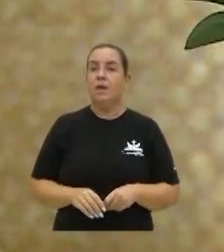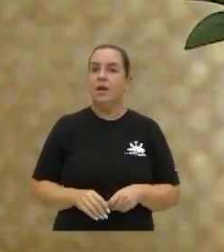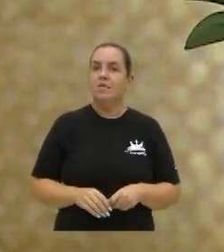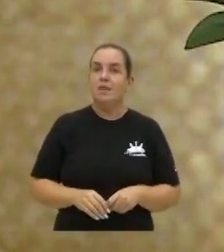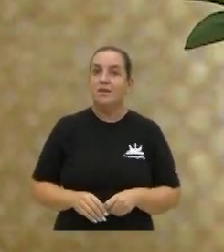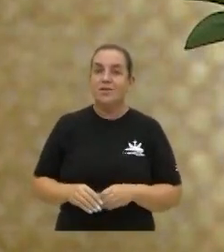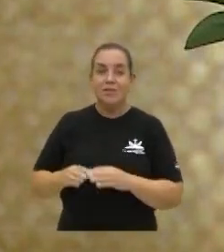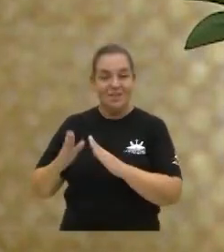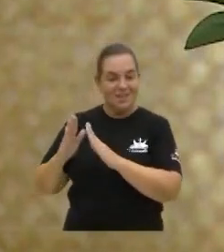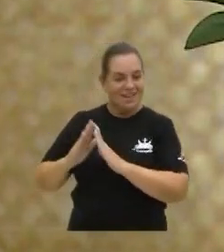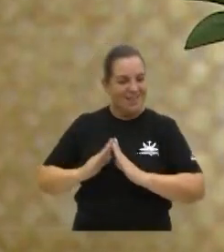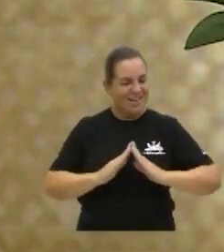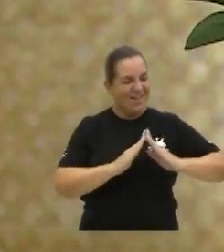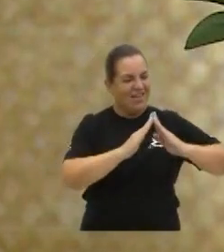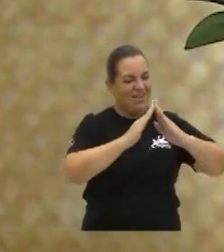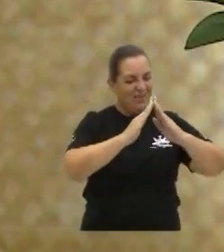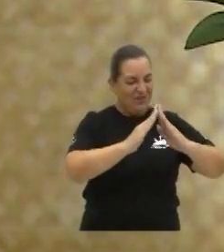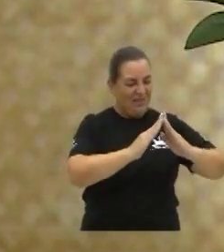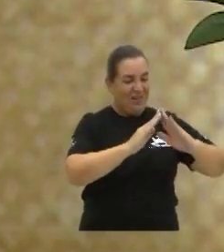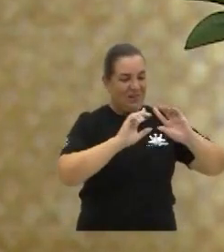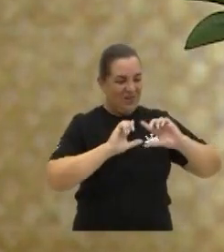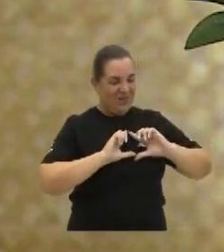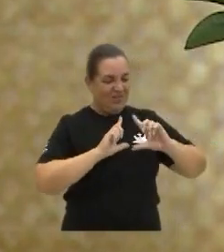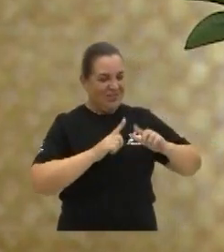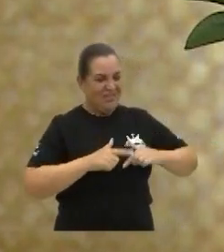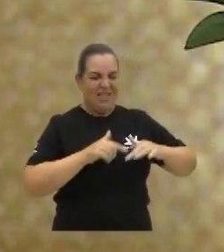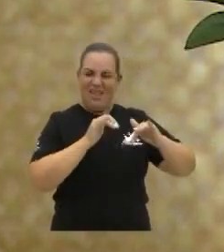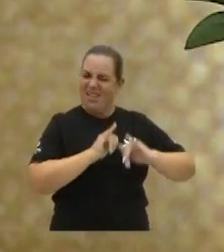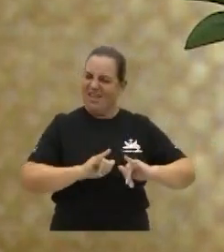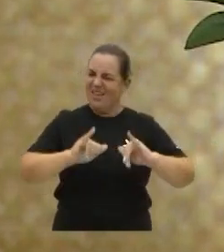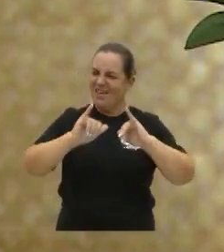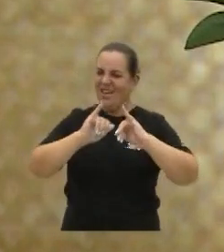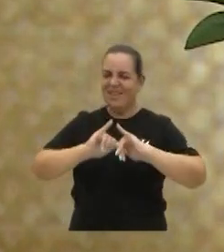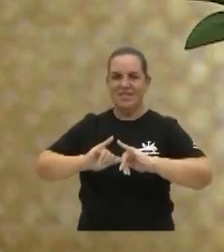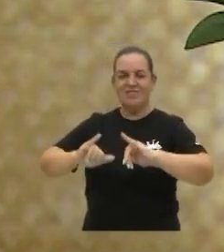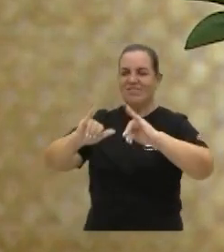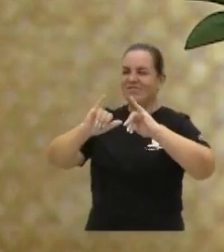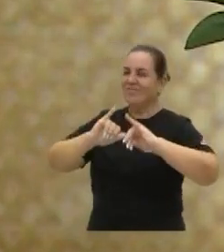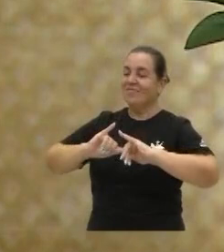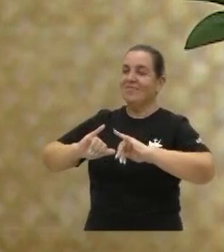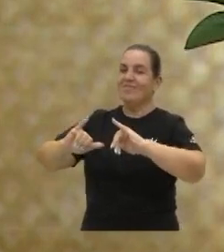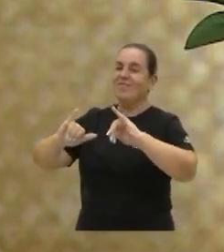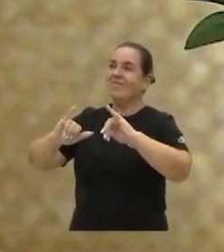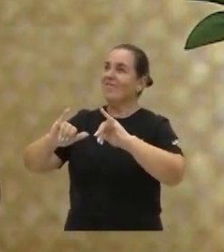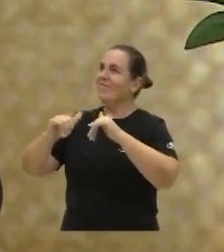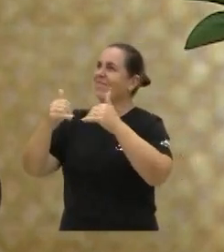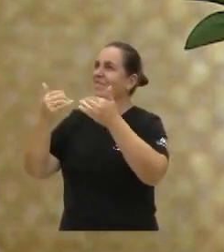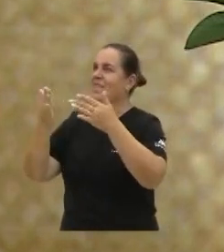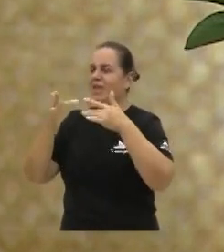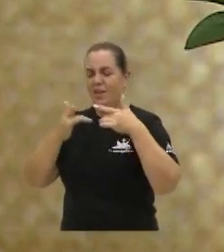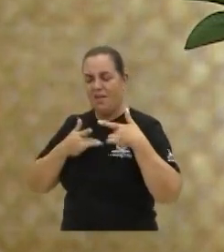A casa de Israel, agora o diga: